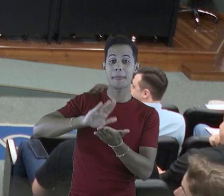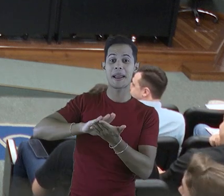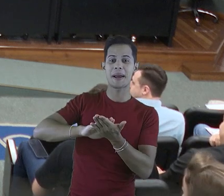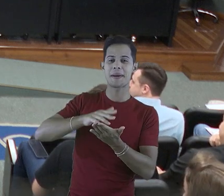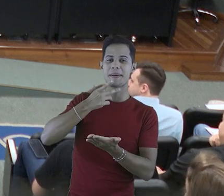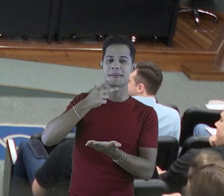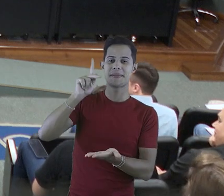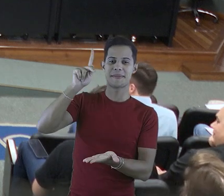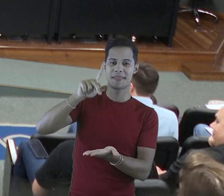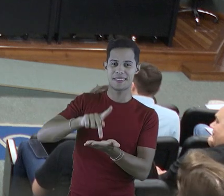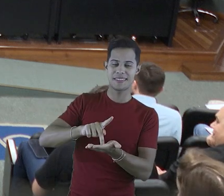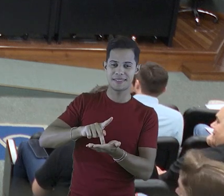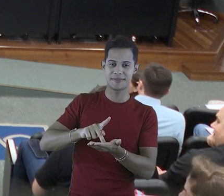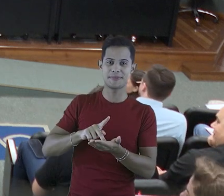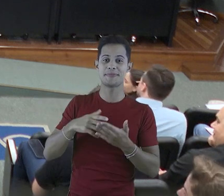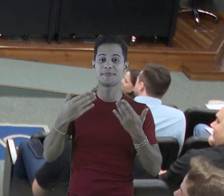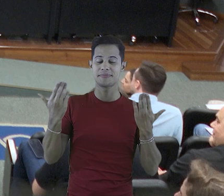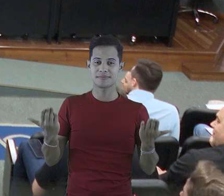Parabéns pela sinceridade.